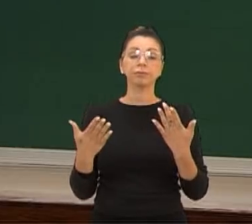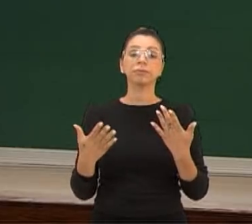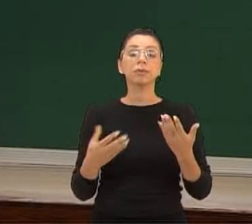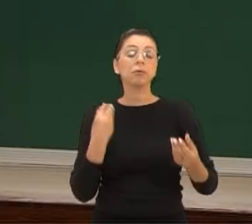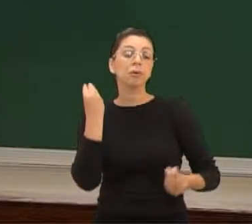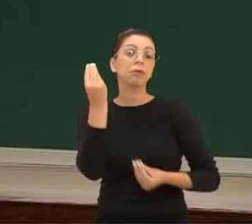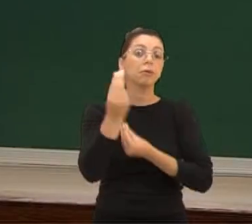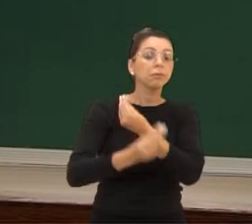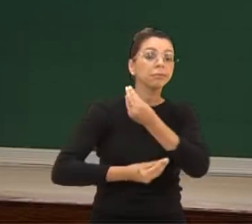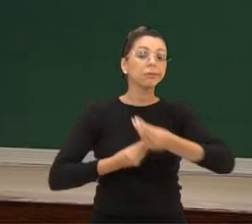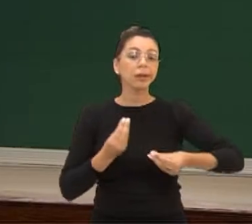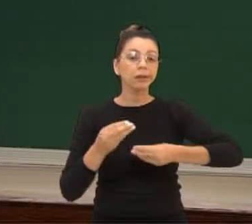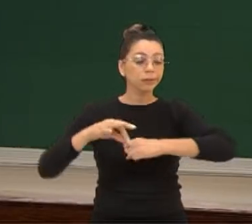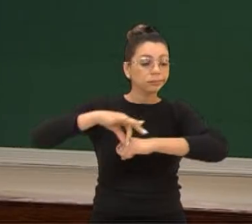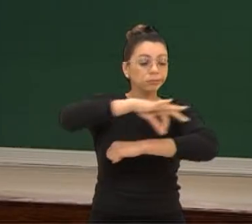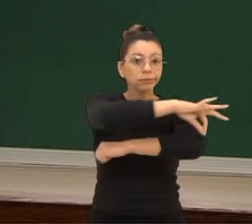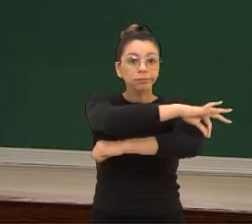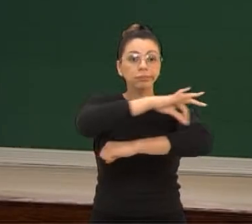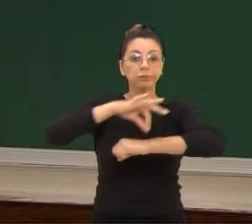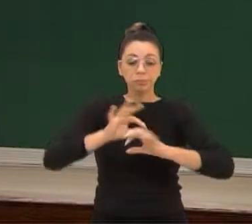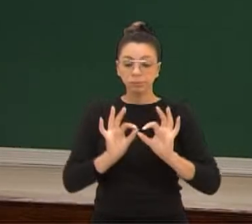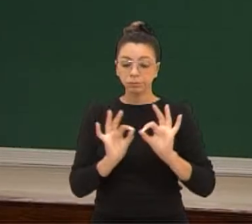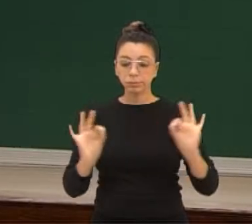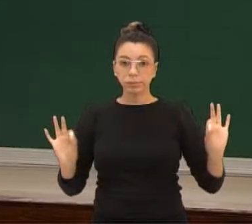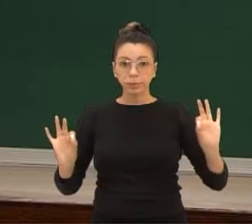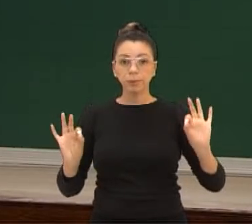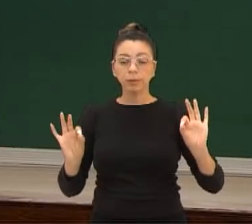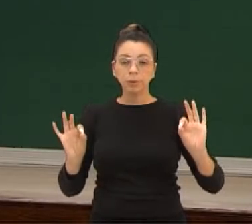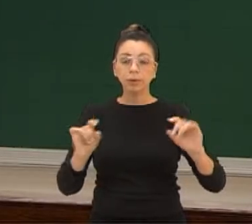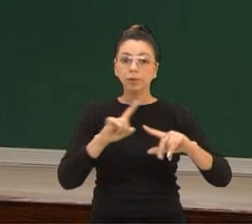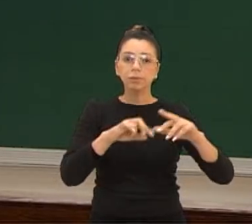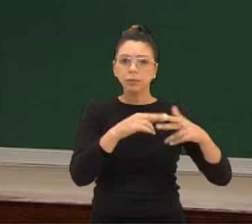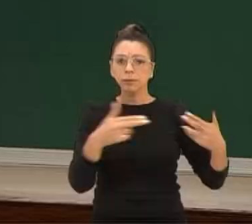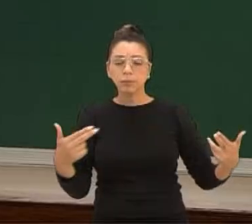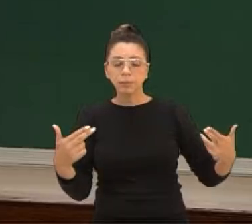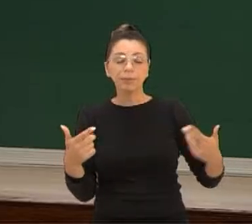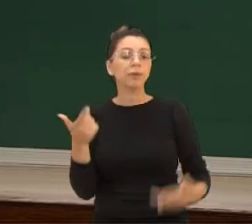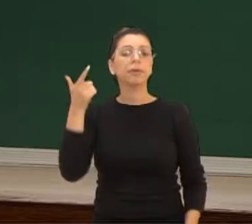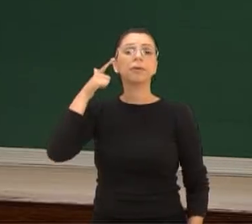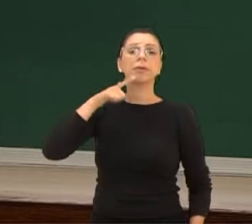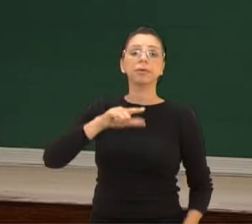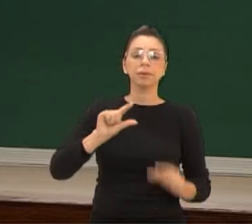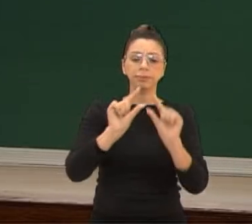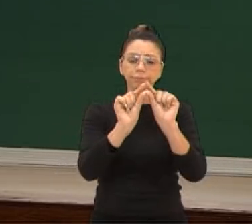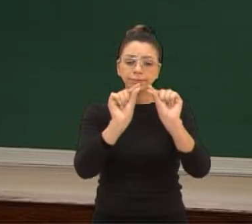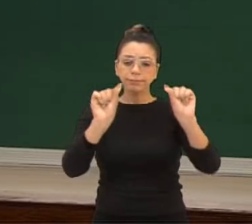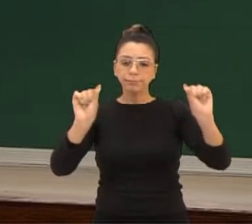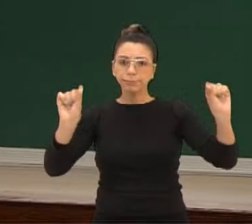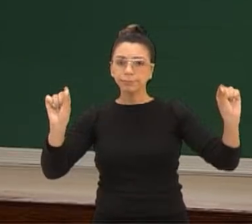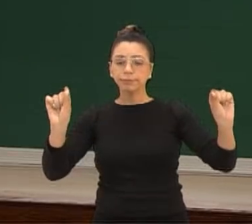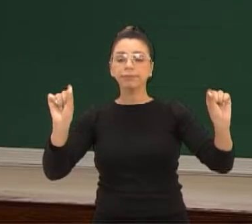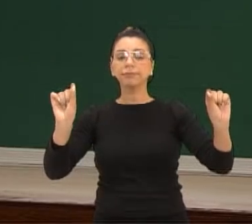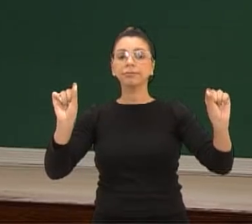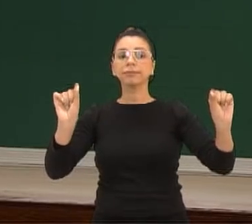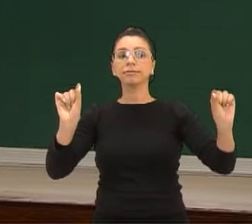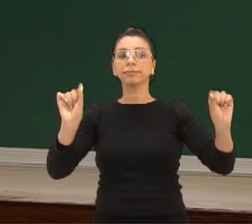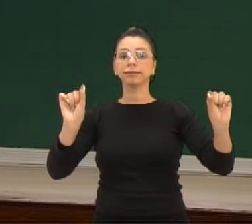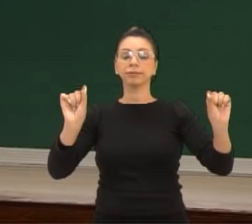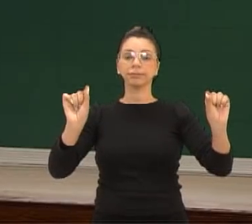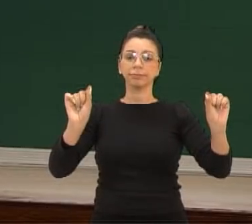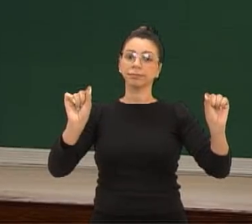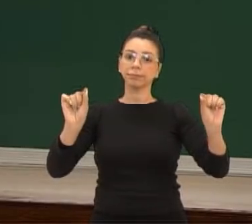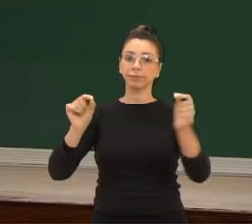é que a gente vai medir esses objetos, tá? Se você conseguiu um pedacinho de barbante, você vai pegar lá